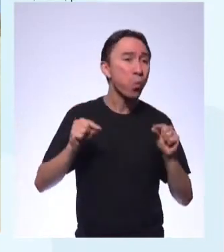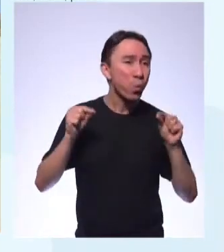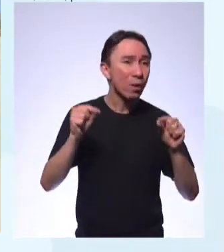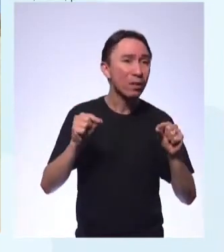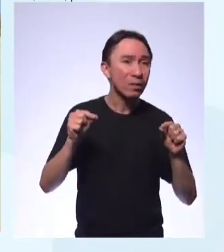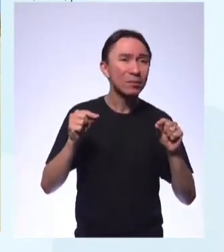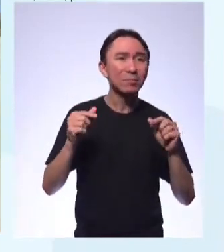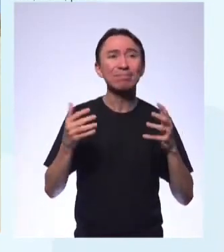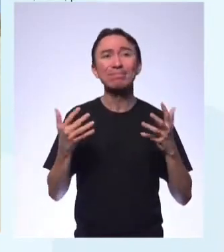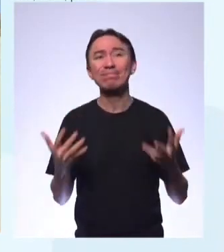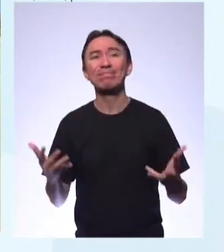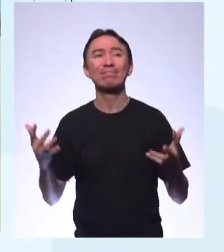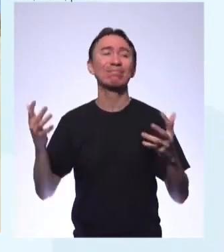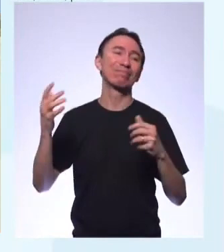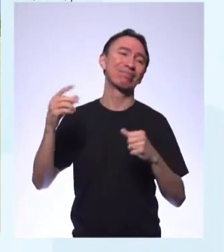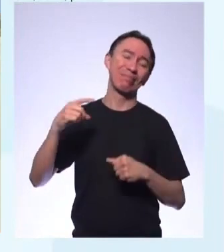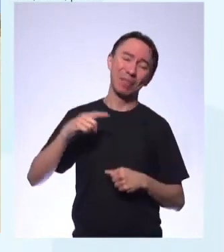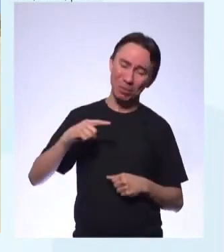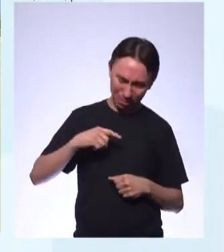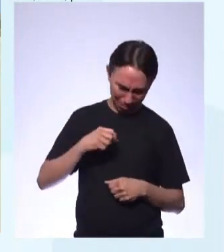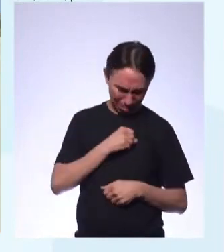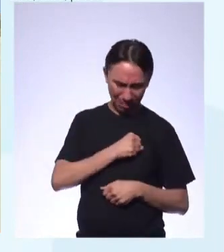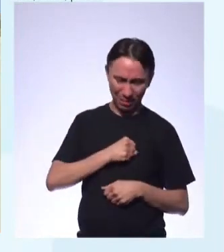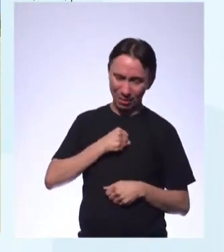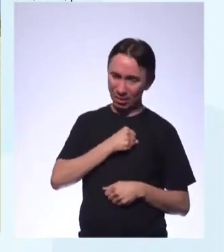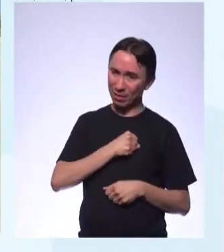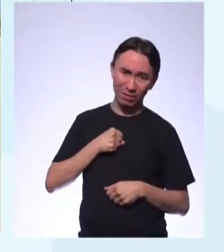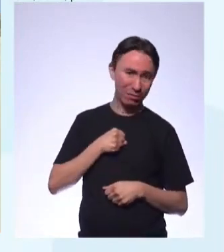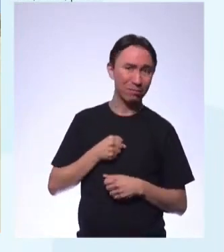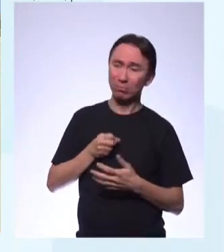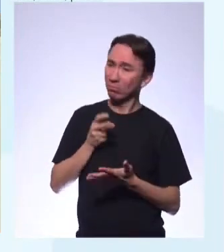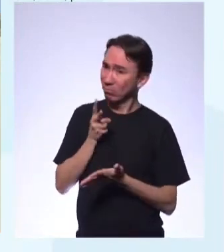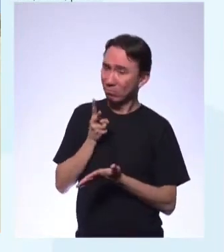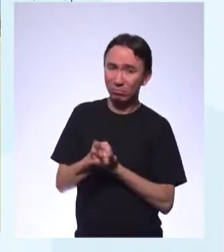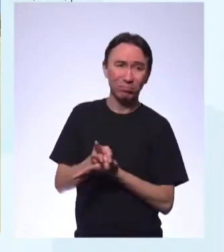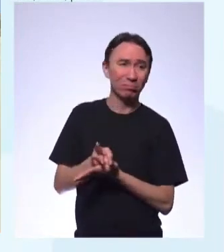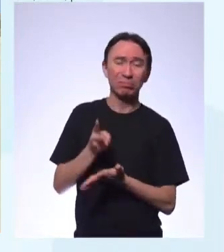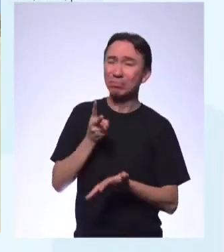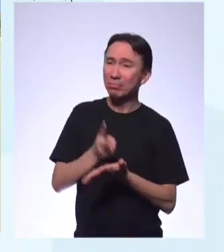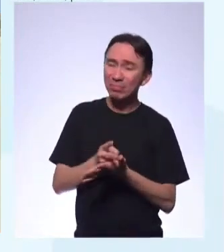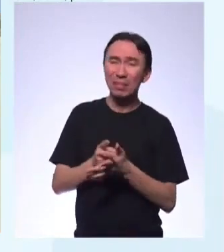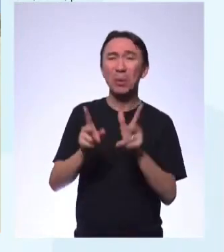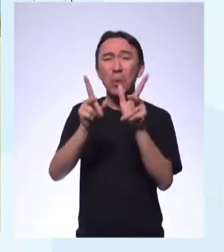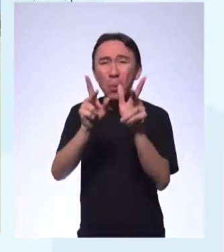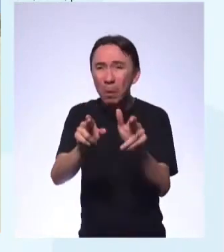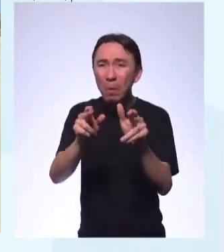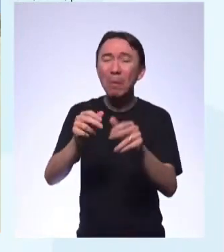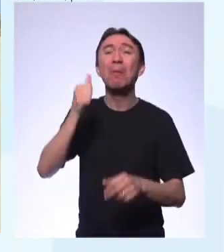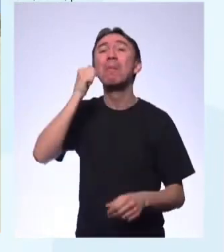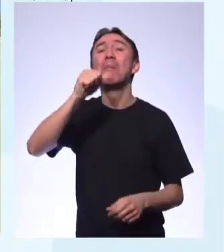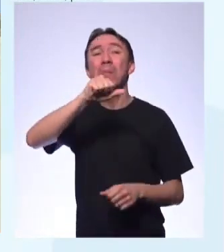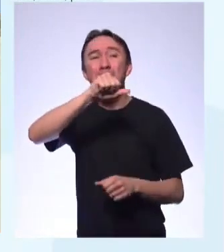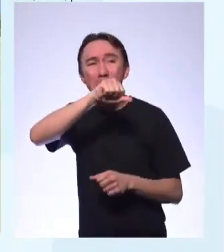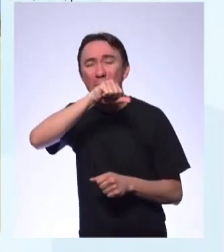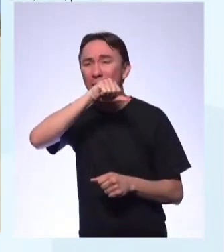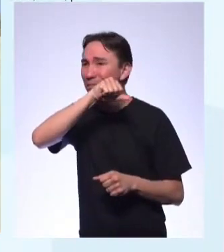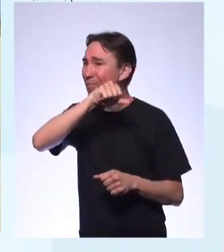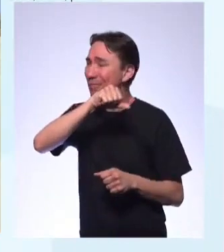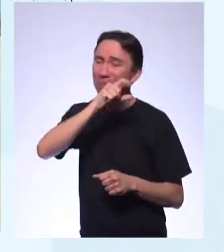é quem me ampara tão fiel, fiel. É como a doce mãe, suavíssima e